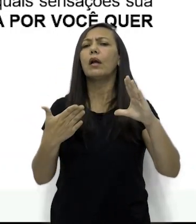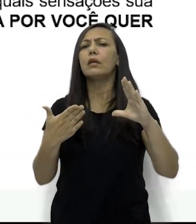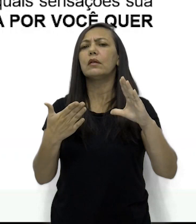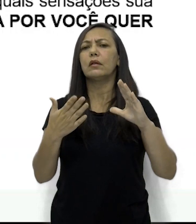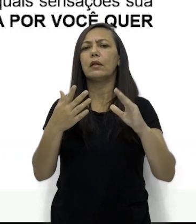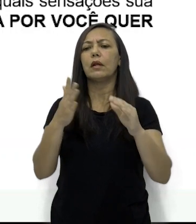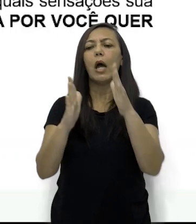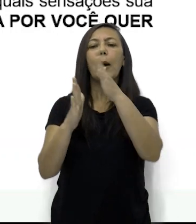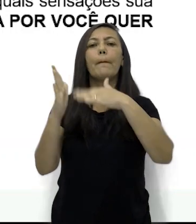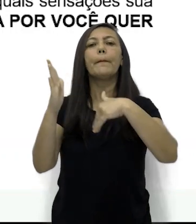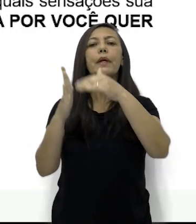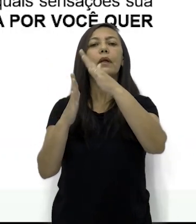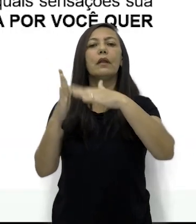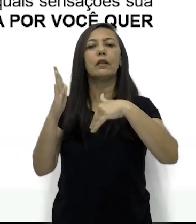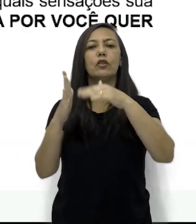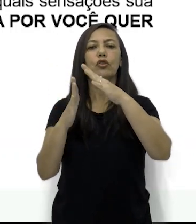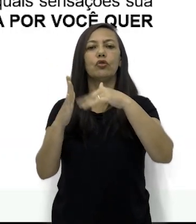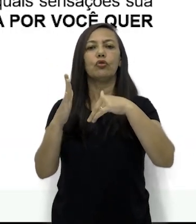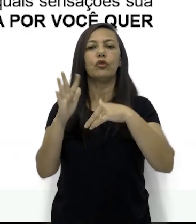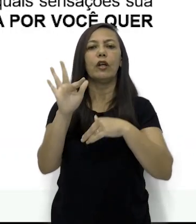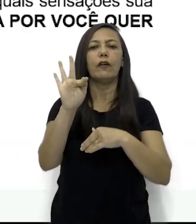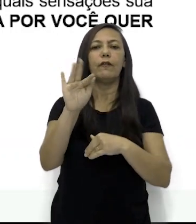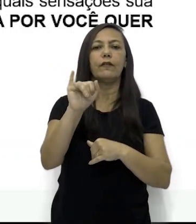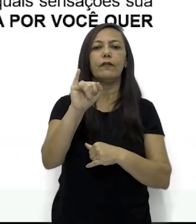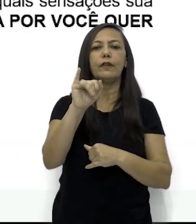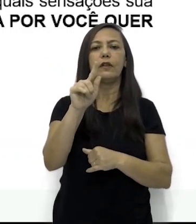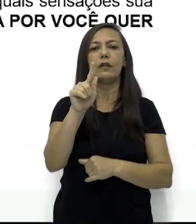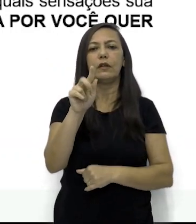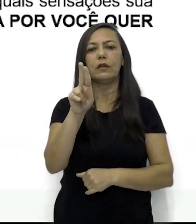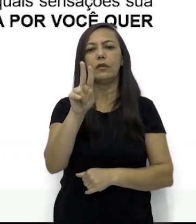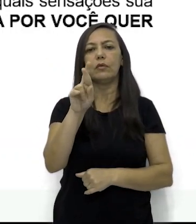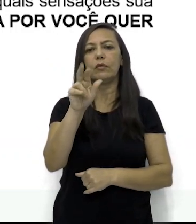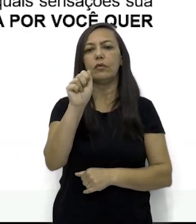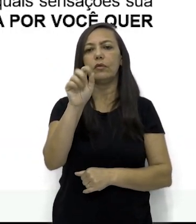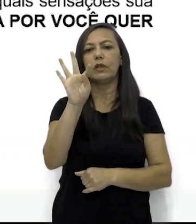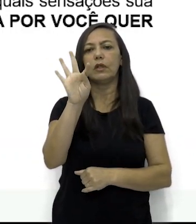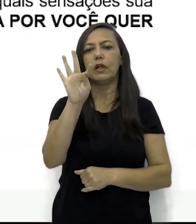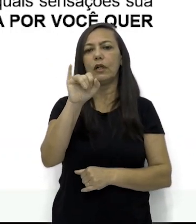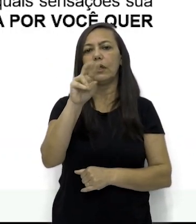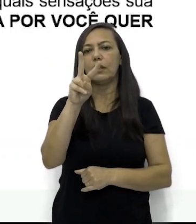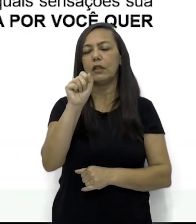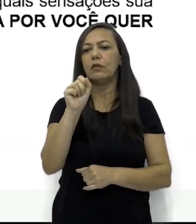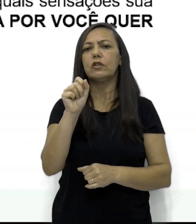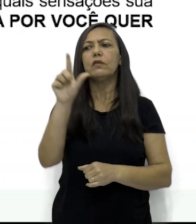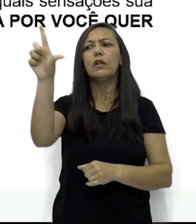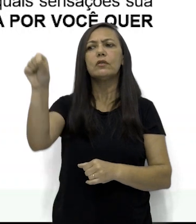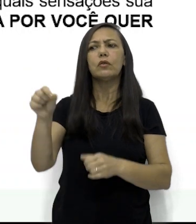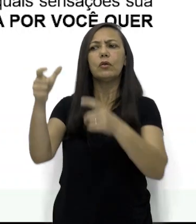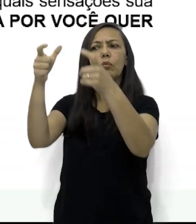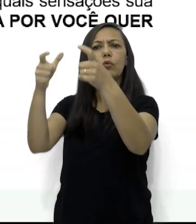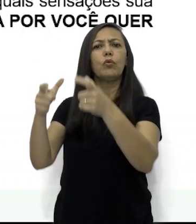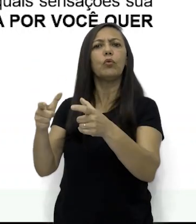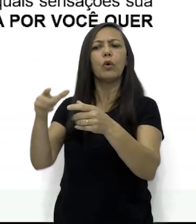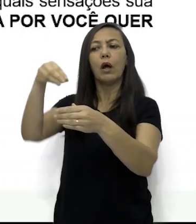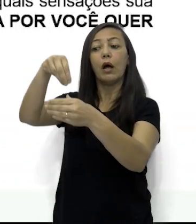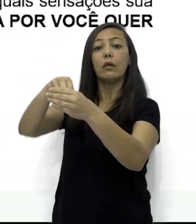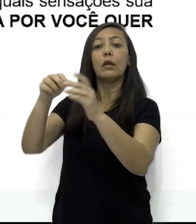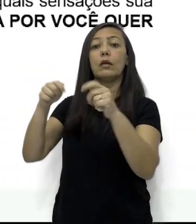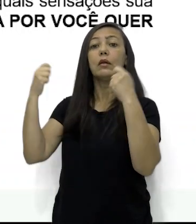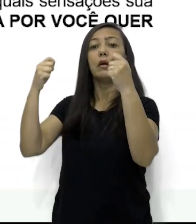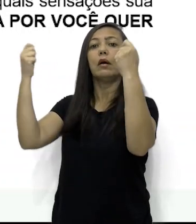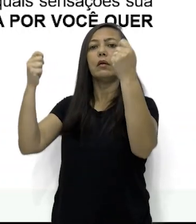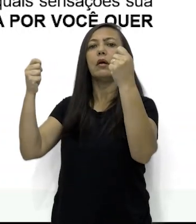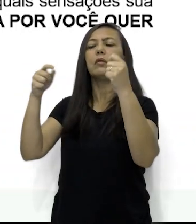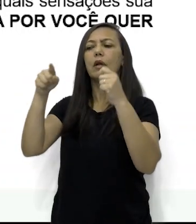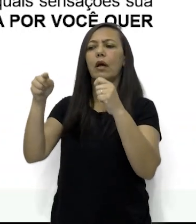pintura figurativa, pegar o tema Meu Lugar em Caruaru, vocês vão escolher o canto de Caruaru que vocês mais gostam e vão fazer uma